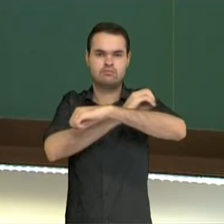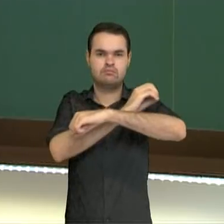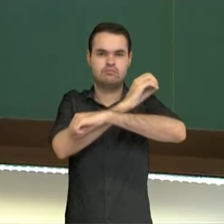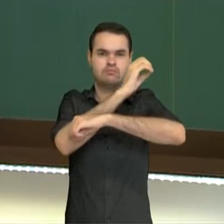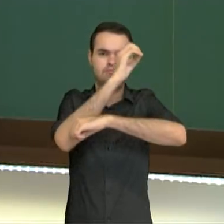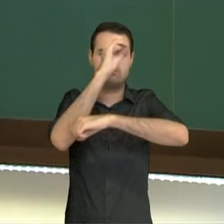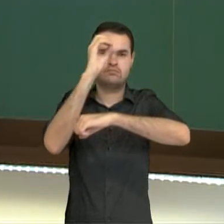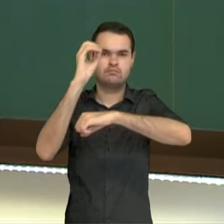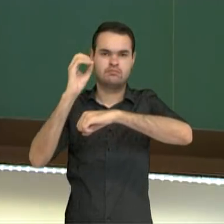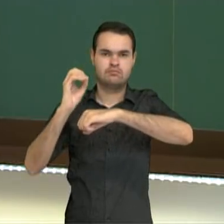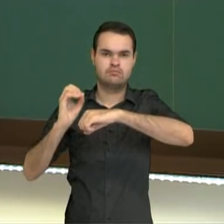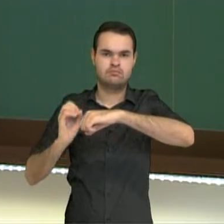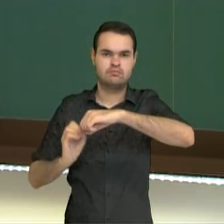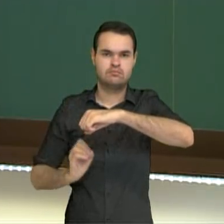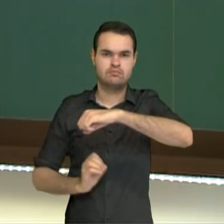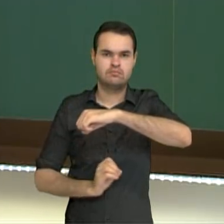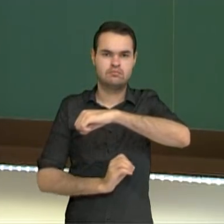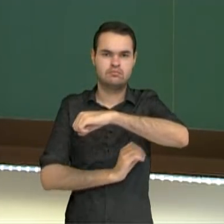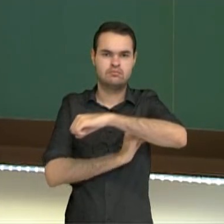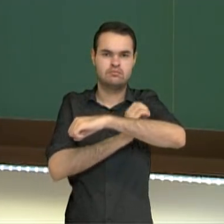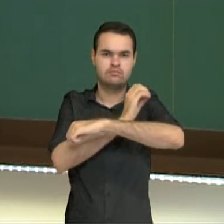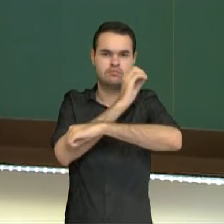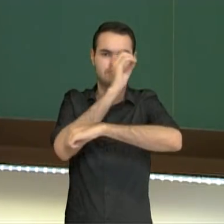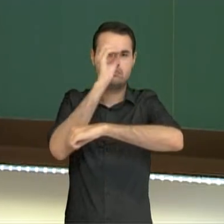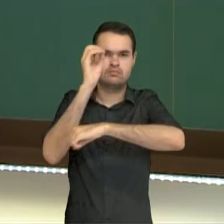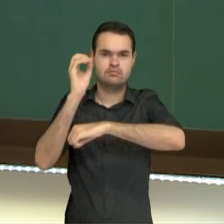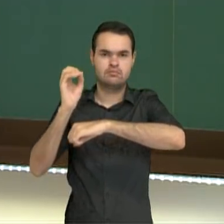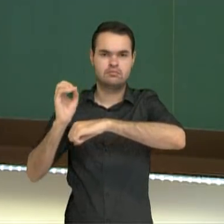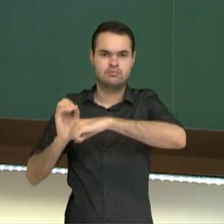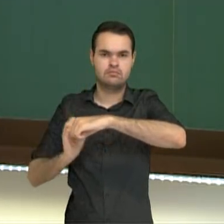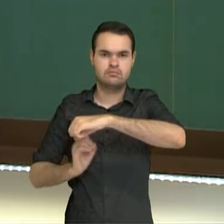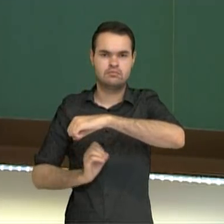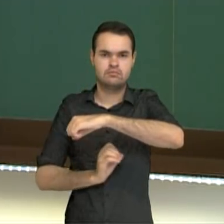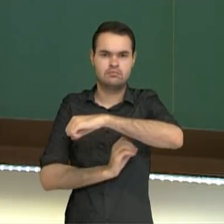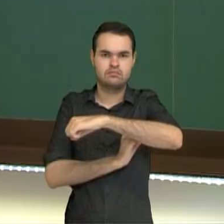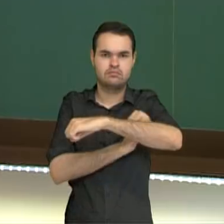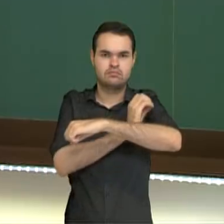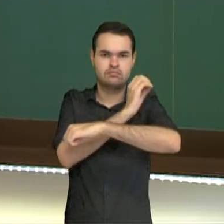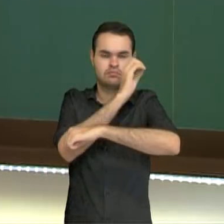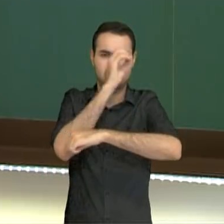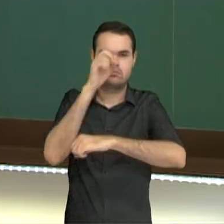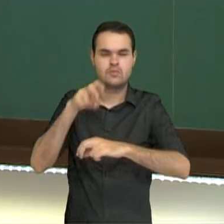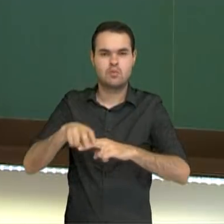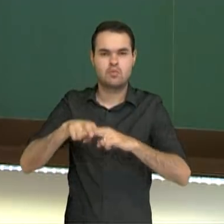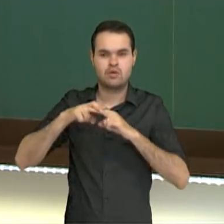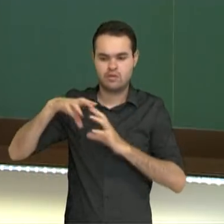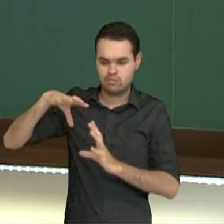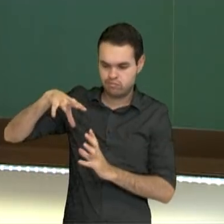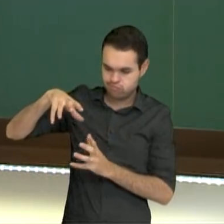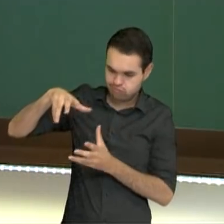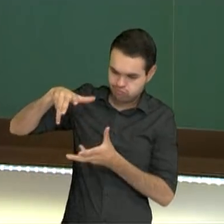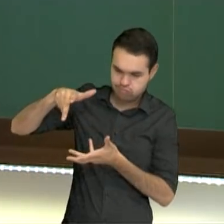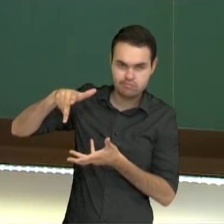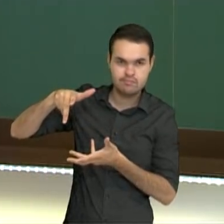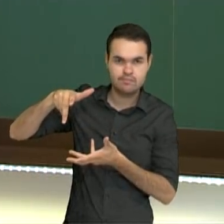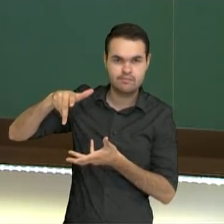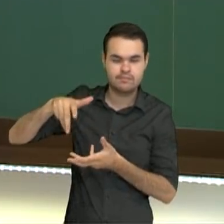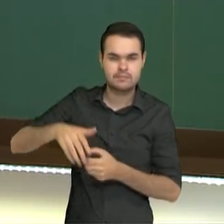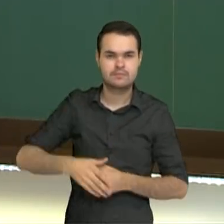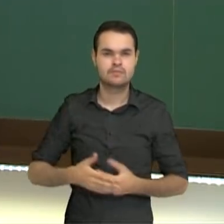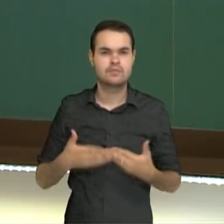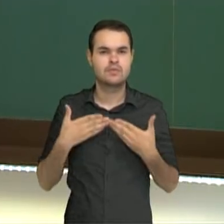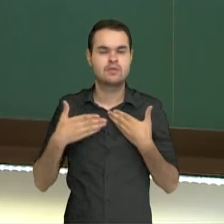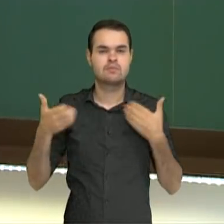são resultado justamente do movimento de rotação. Então vamos conhecer um pouquinho mais a respeito